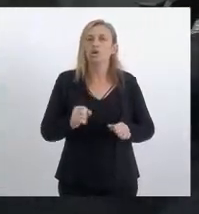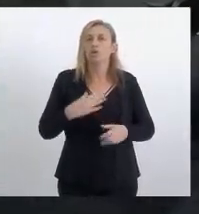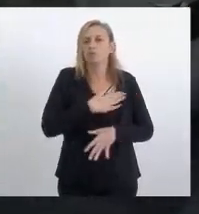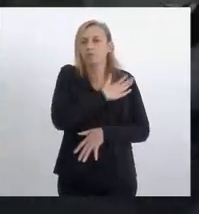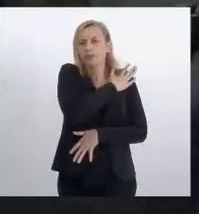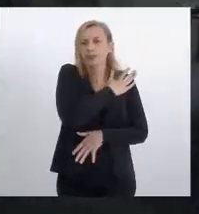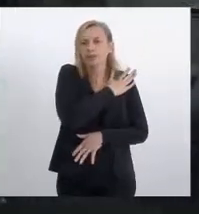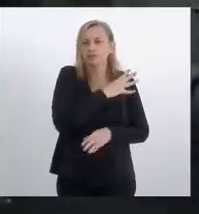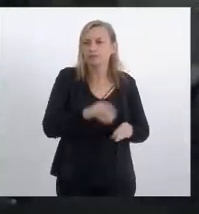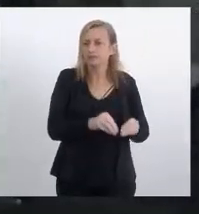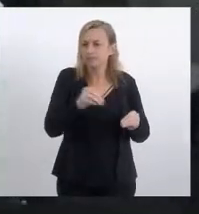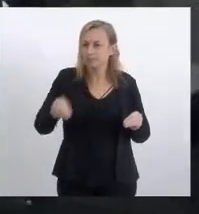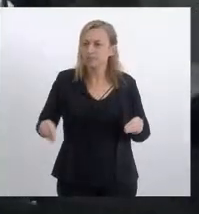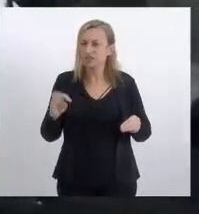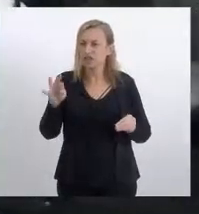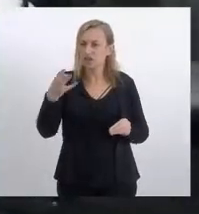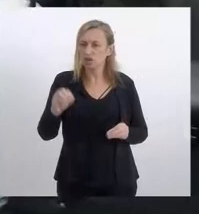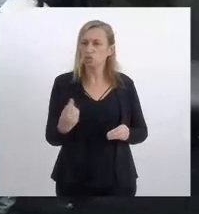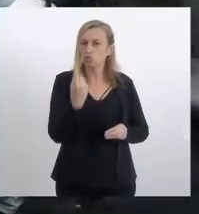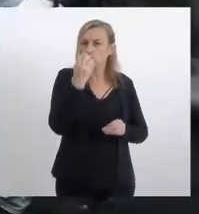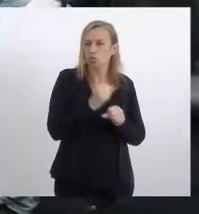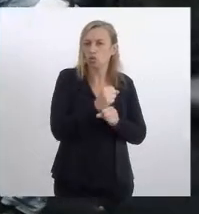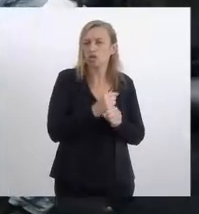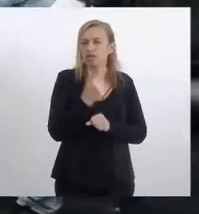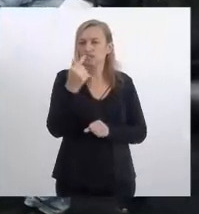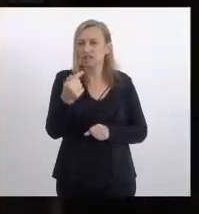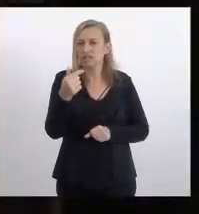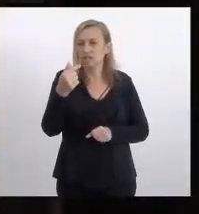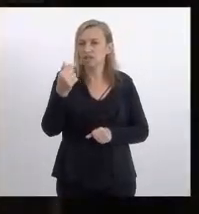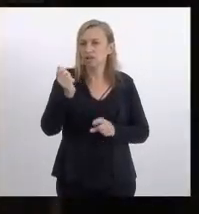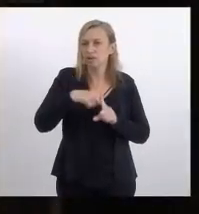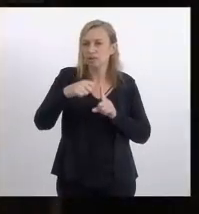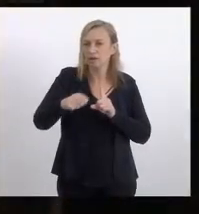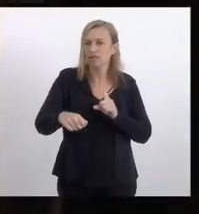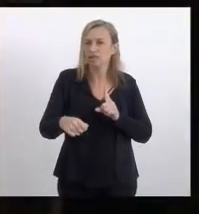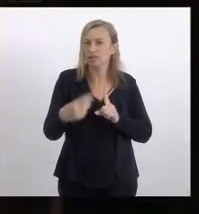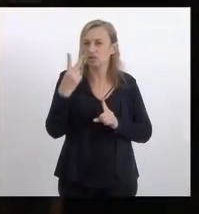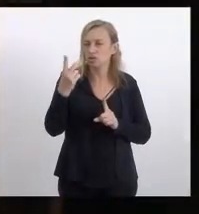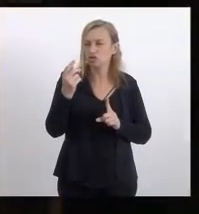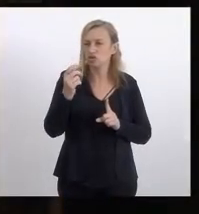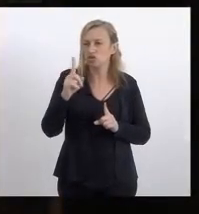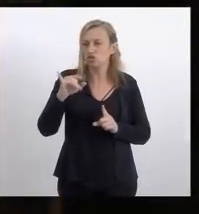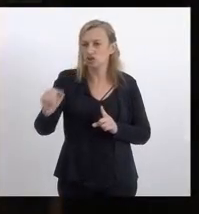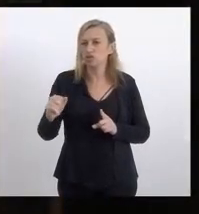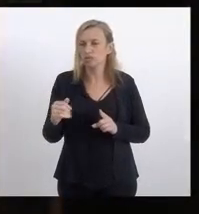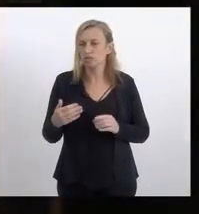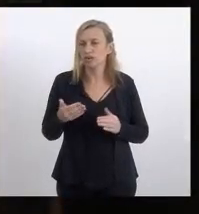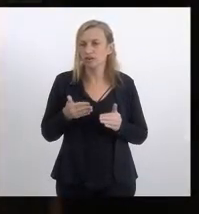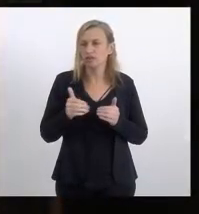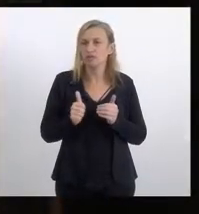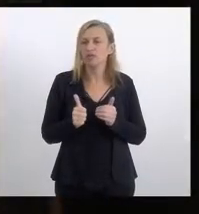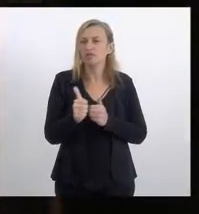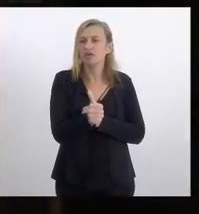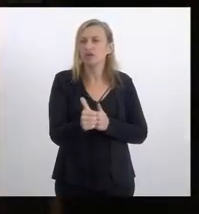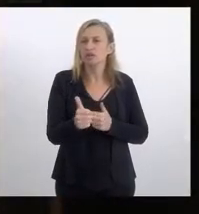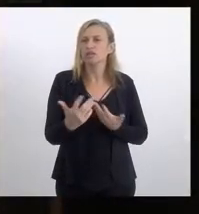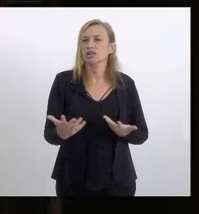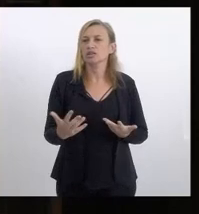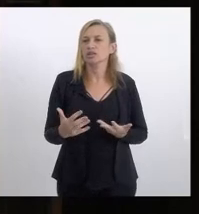militar tá sendo deslocado o treino dele um ano sete meses dois dias para frente e o